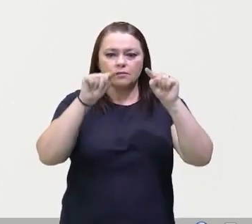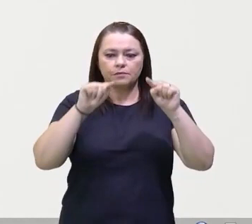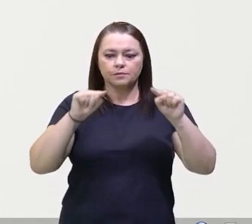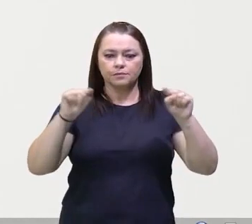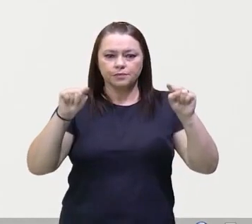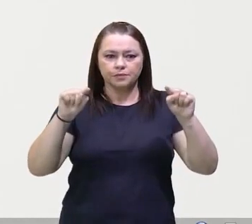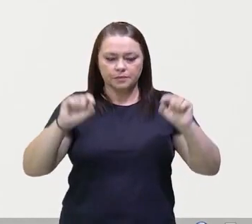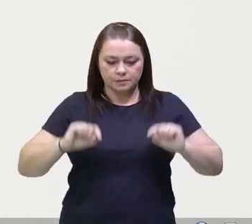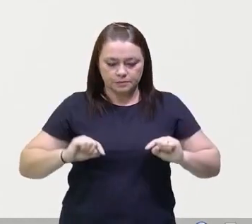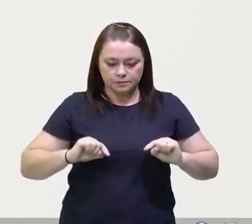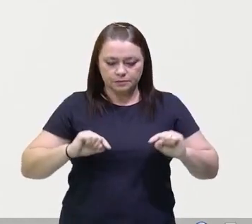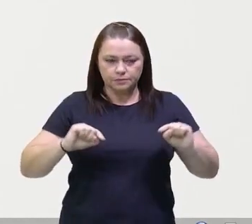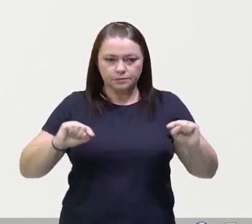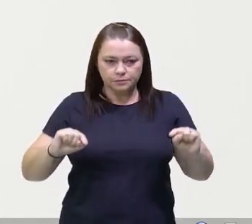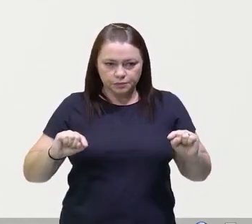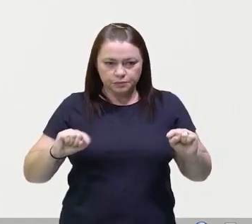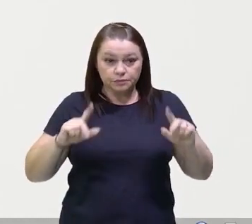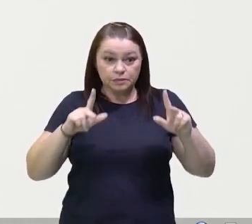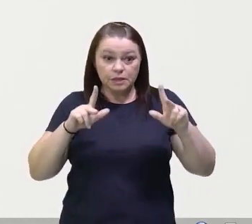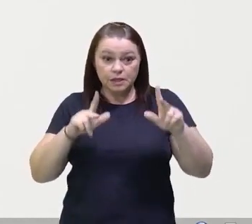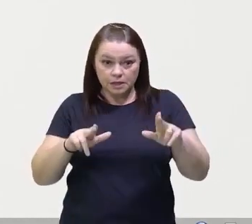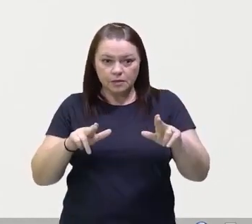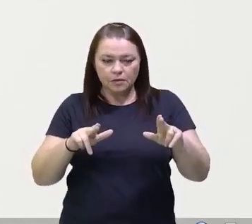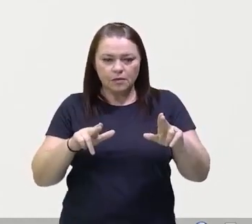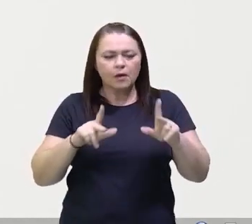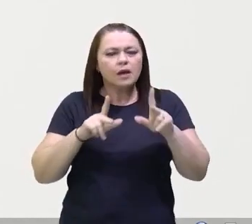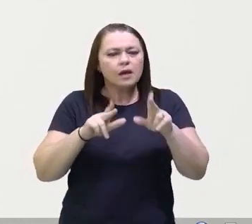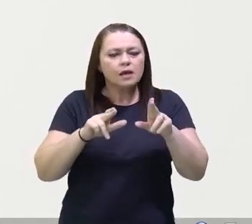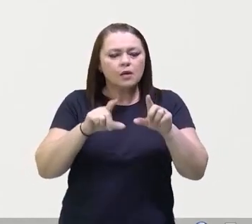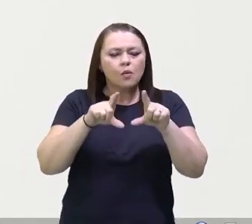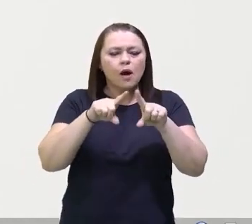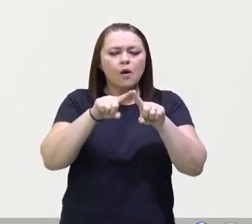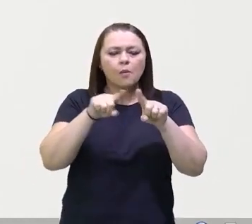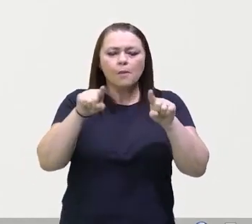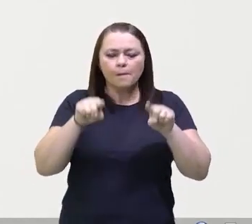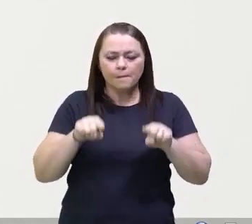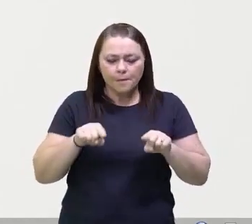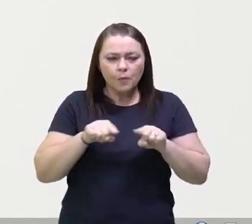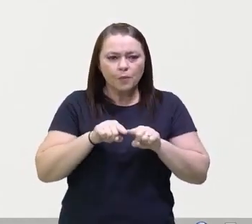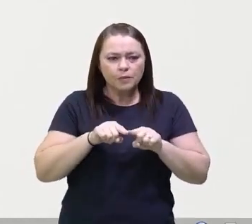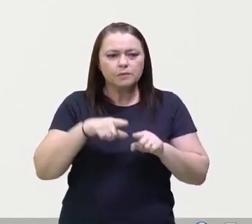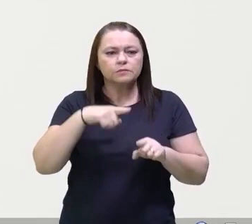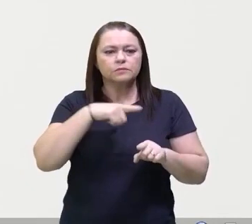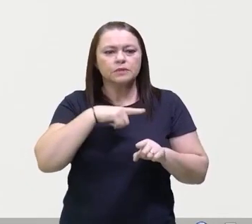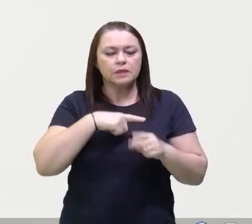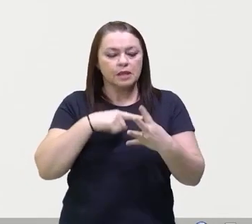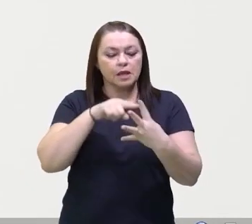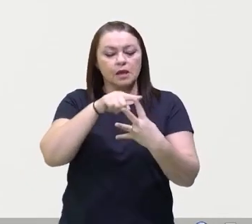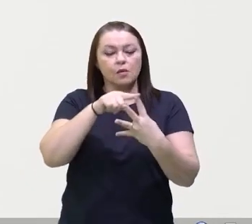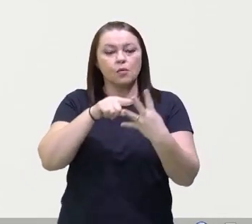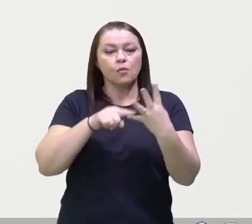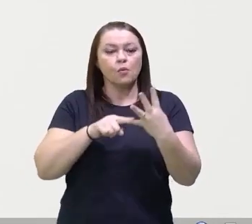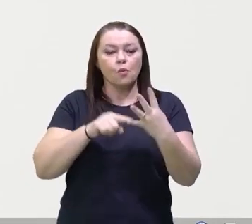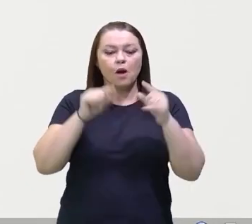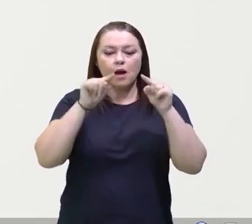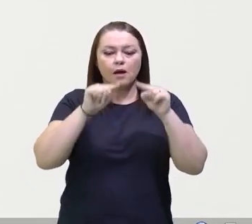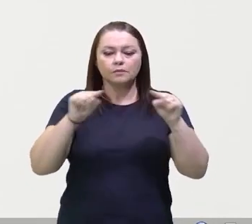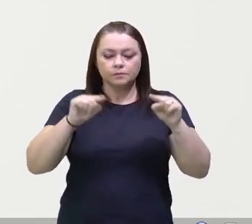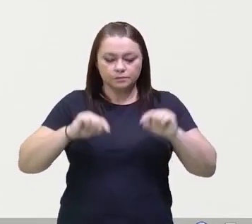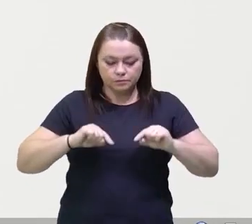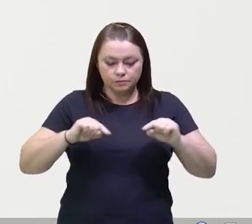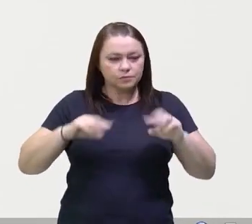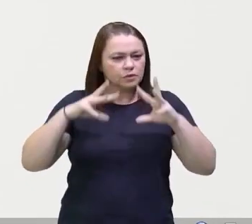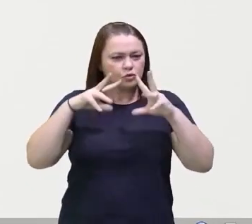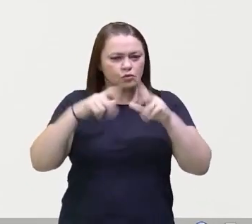Da mesma forma que o quadrado, o retângulo possui 4 ângulos retos, todos valendo